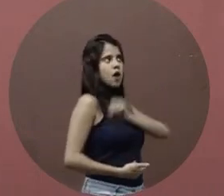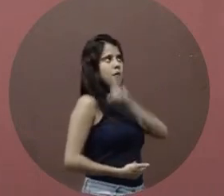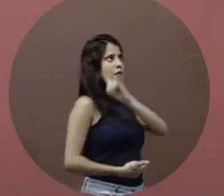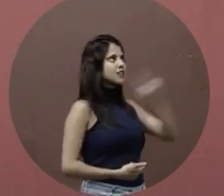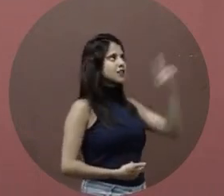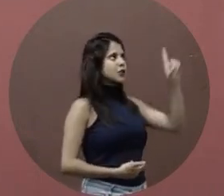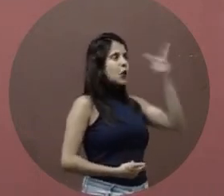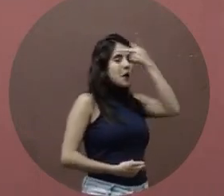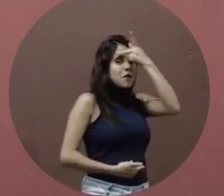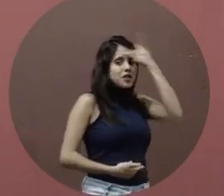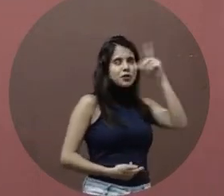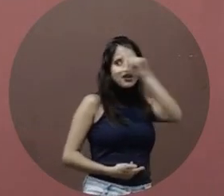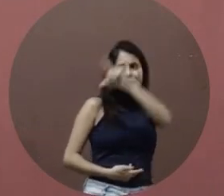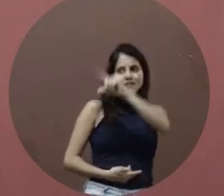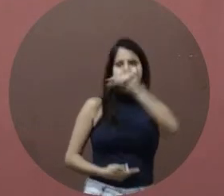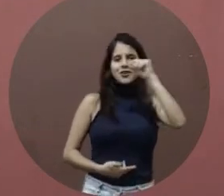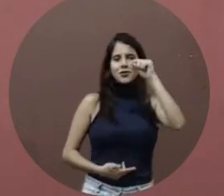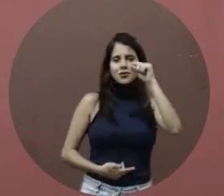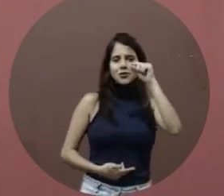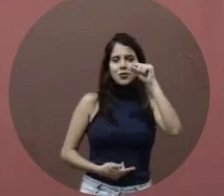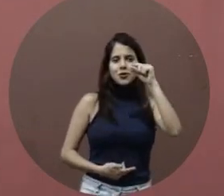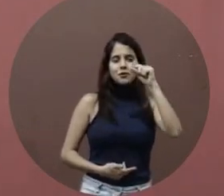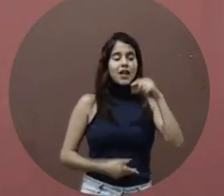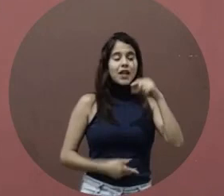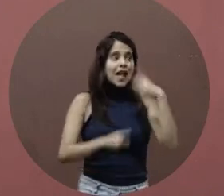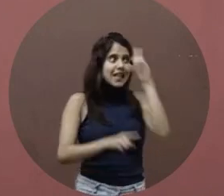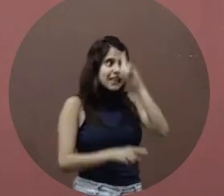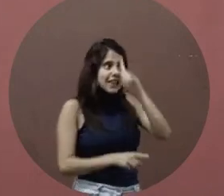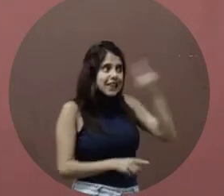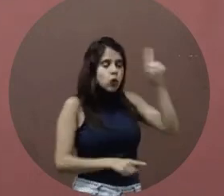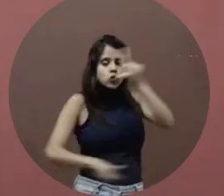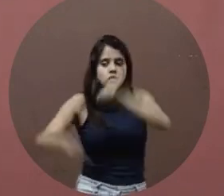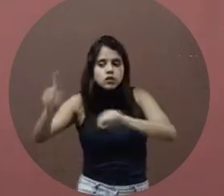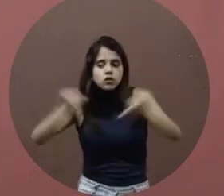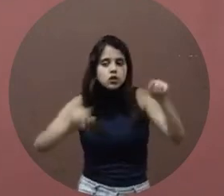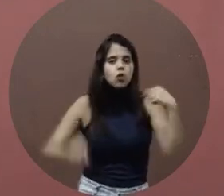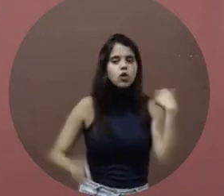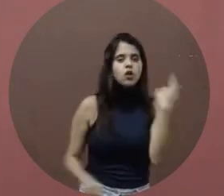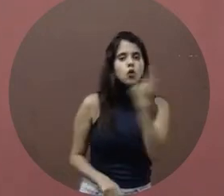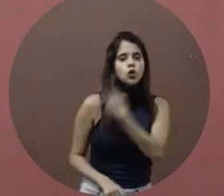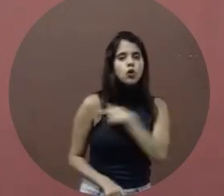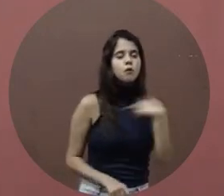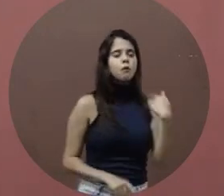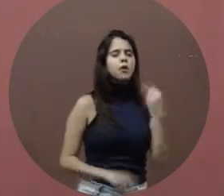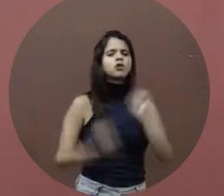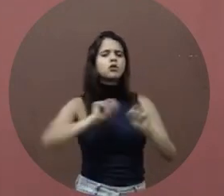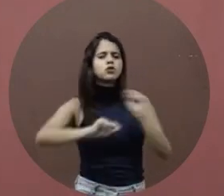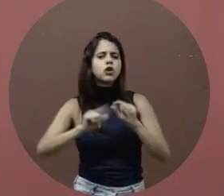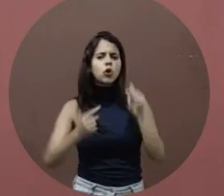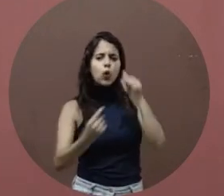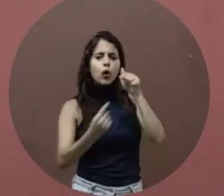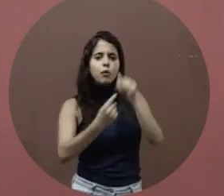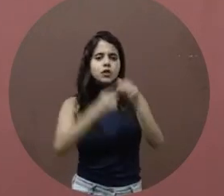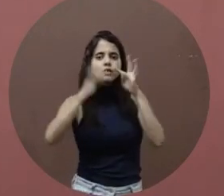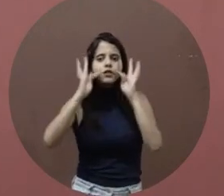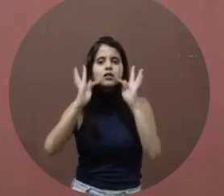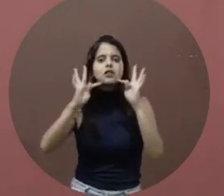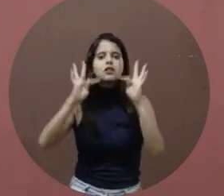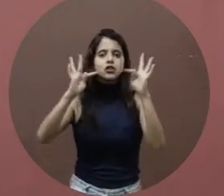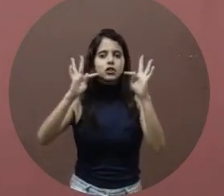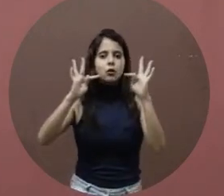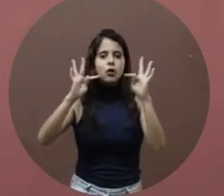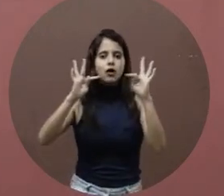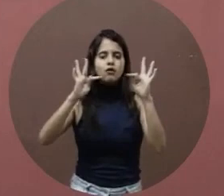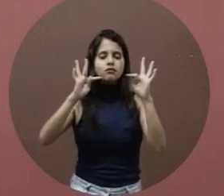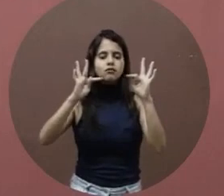chamados segundo o seu propósito, porque Deus nos chamou com o propósito de nós sermos testemunhas dEle nessa geração.